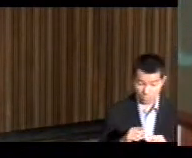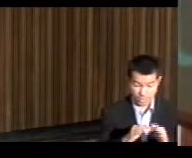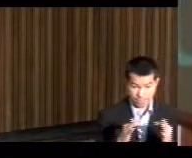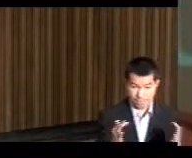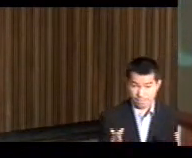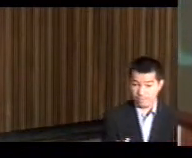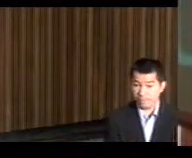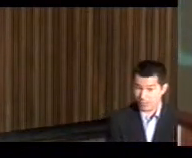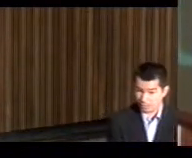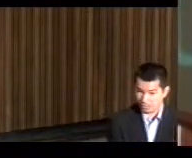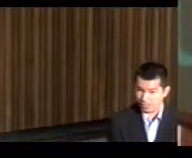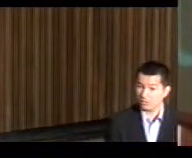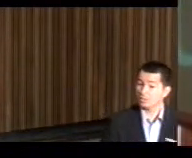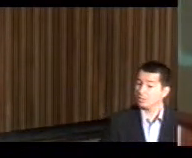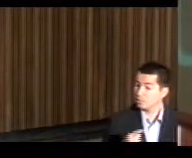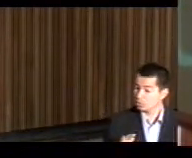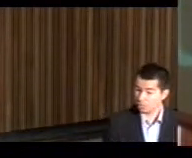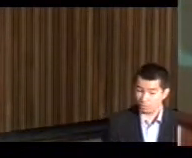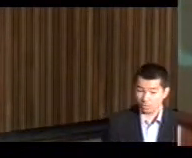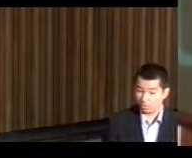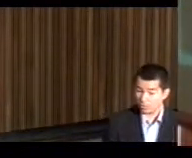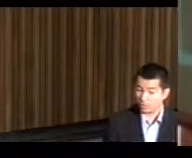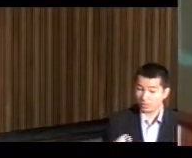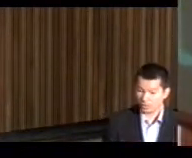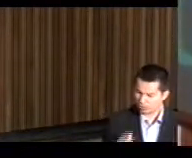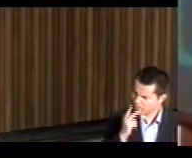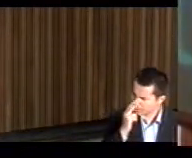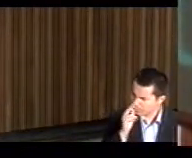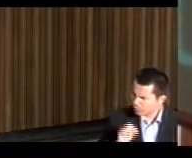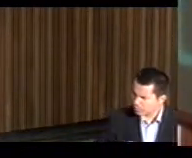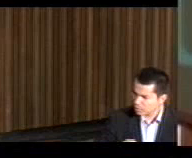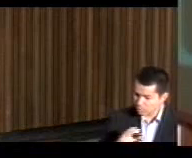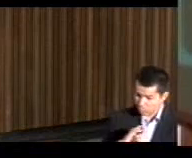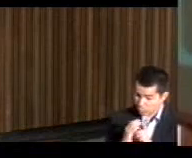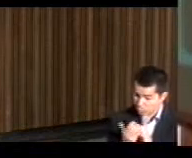cerimônia não muito agradável.